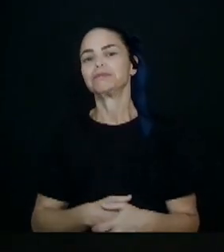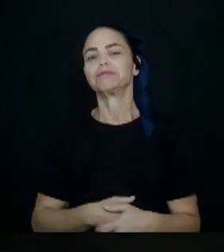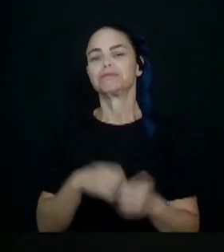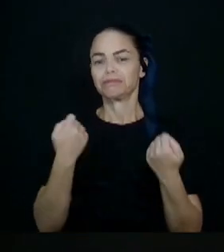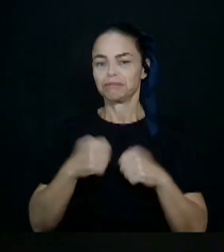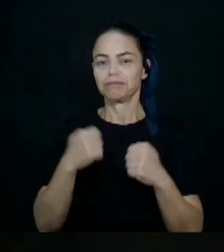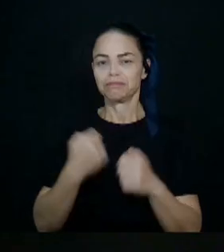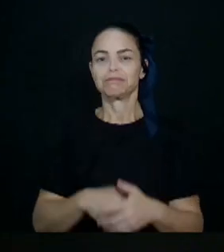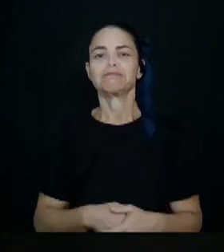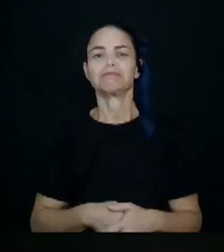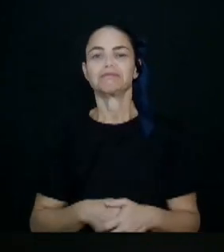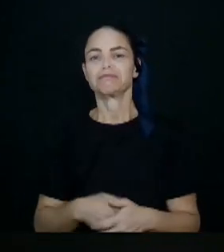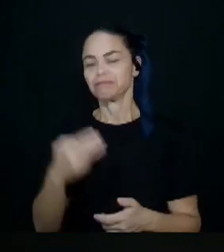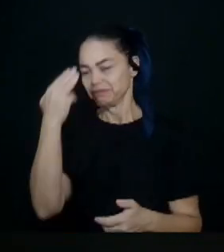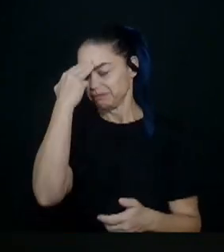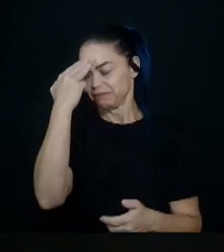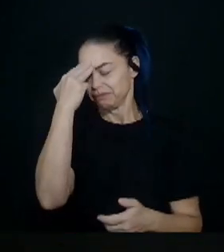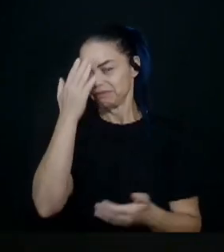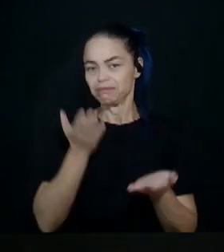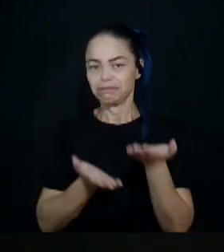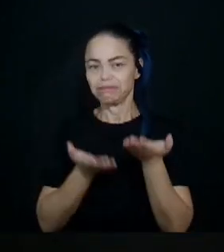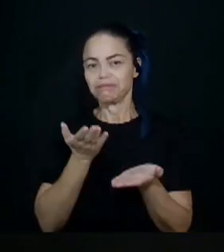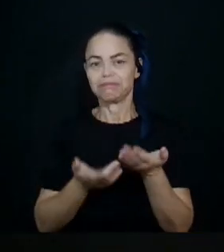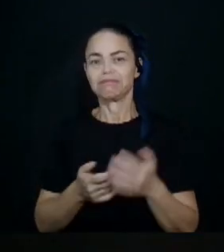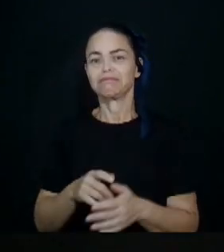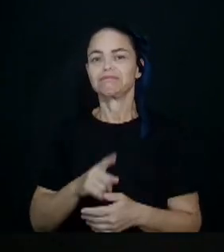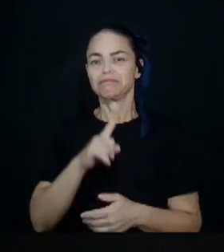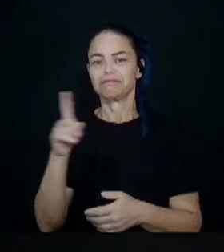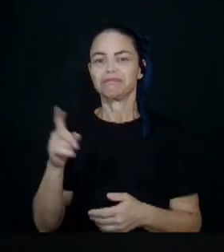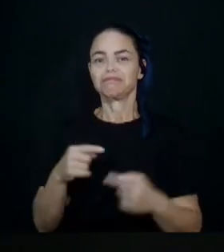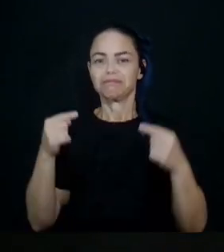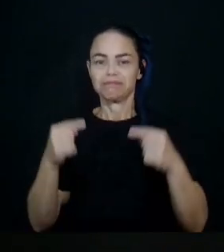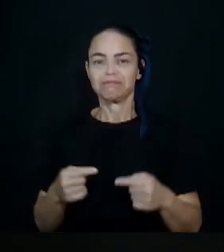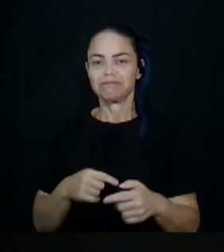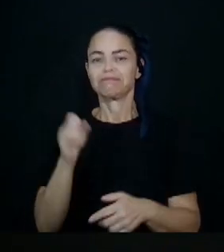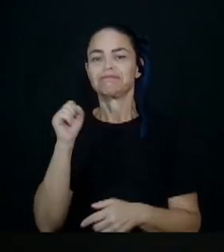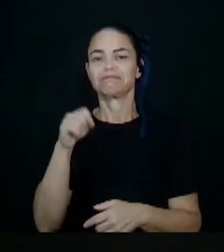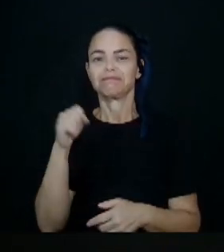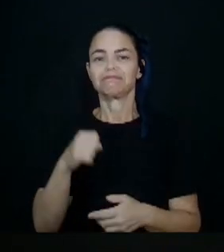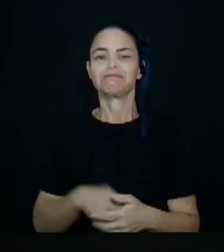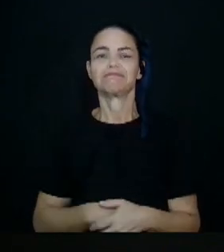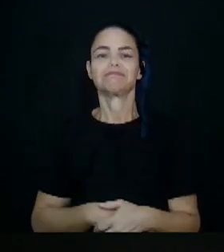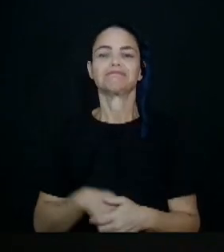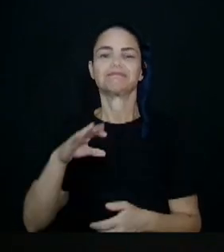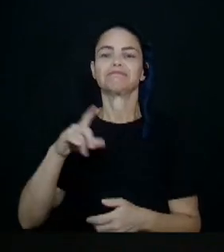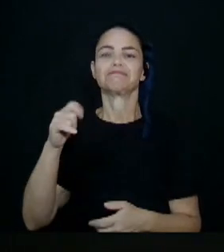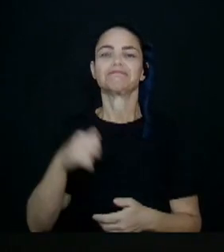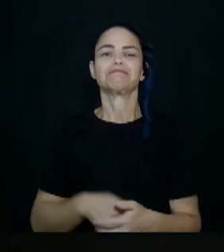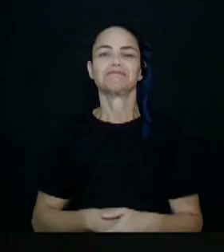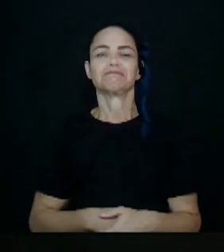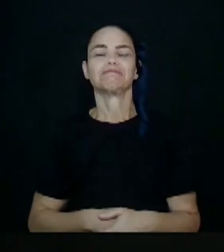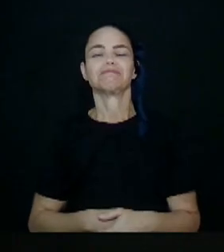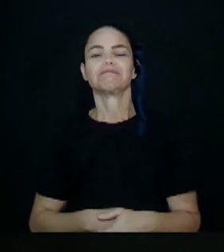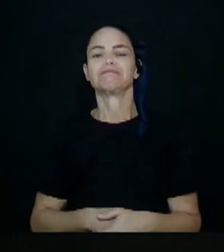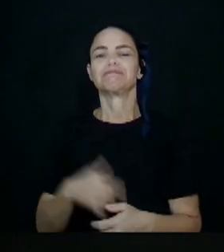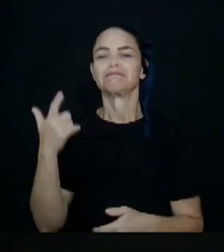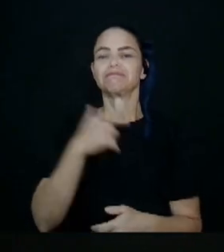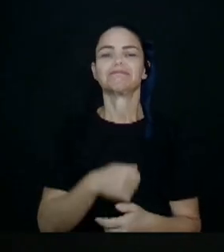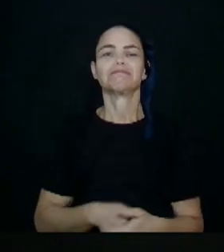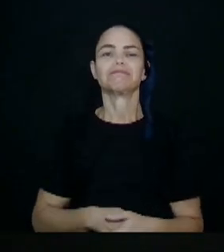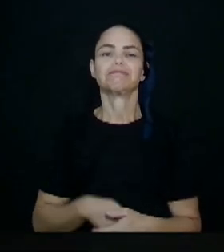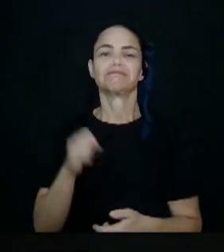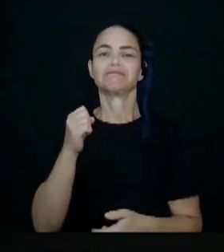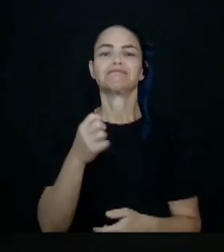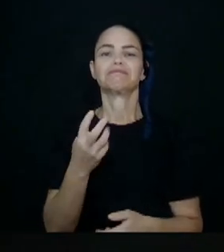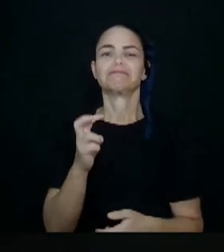com a nossa mente equilibrada e em dia. Desafiador? Claro que é, mas a gente consegue. Agora,